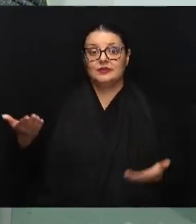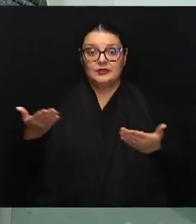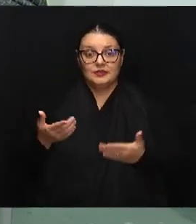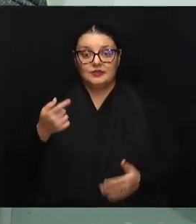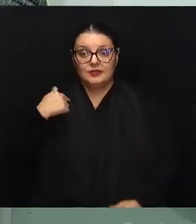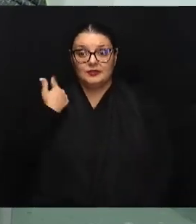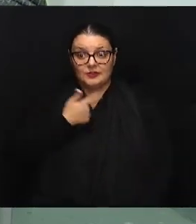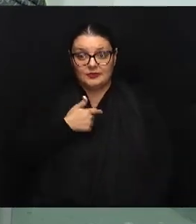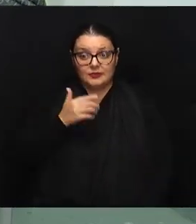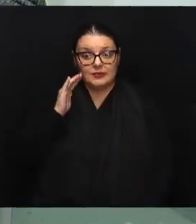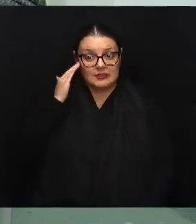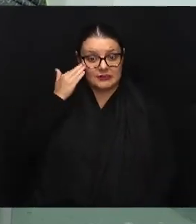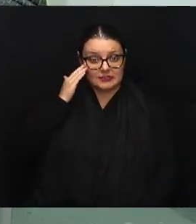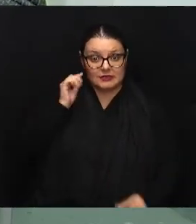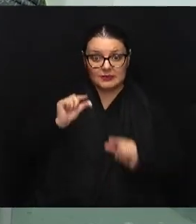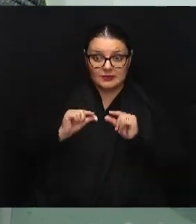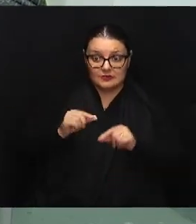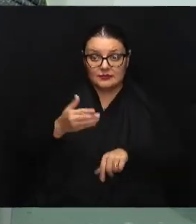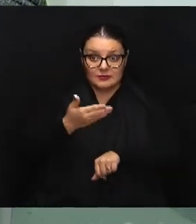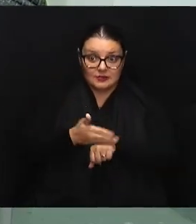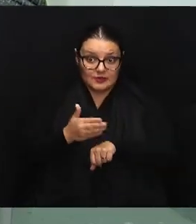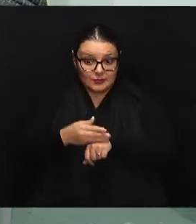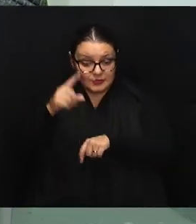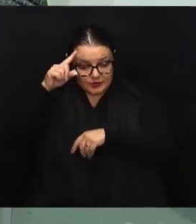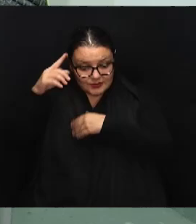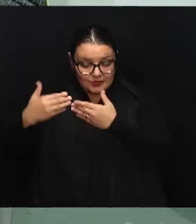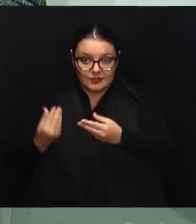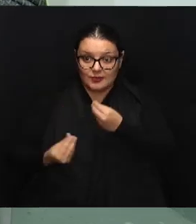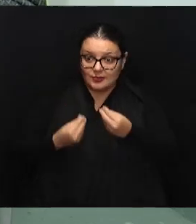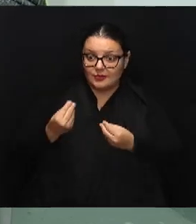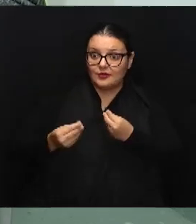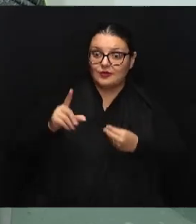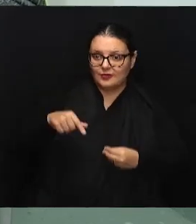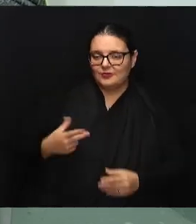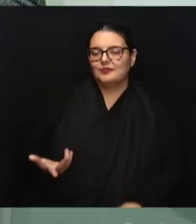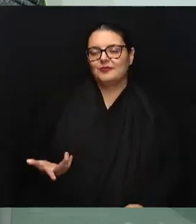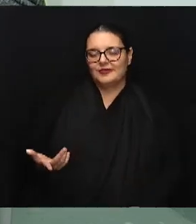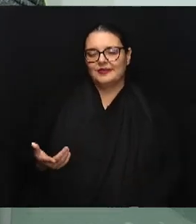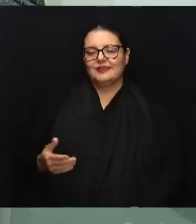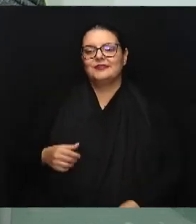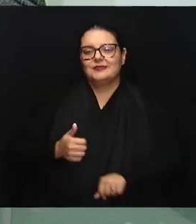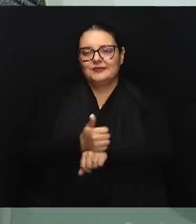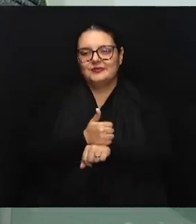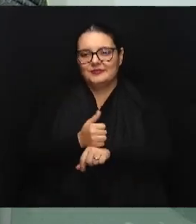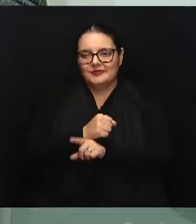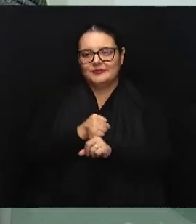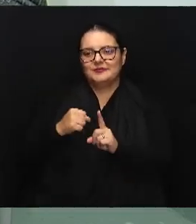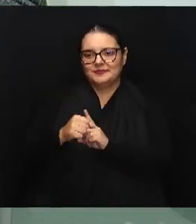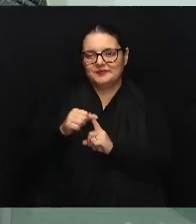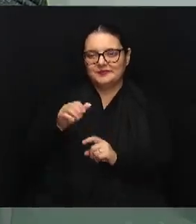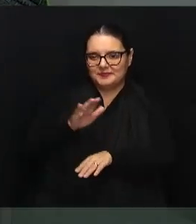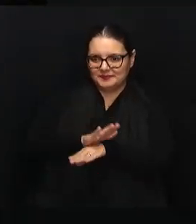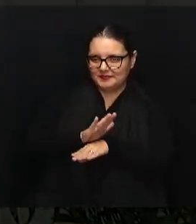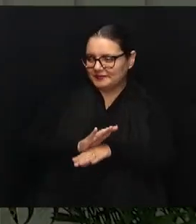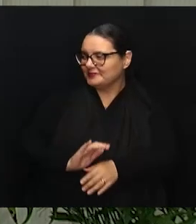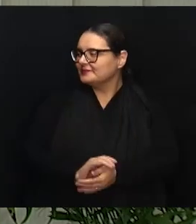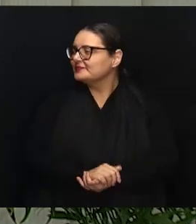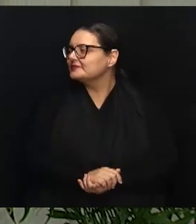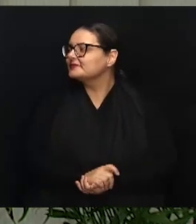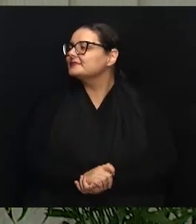vai procurar entender na prática como é que funciona o dia a dia do profissional assistente social.